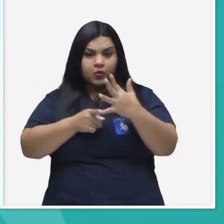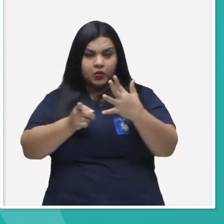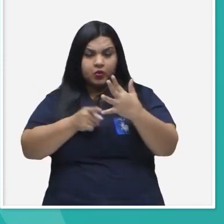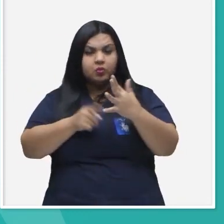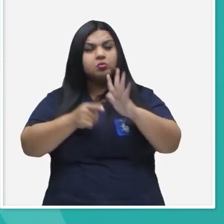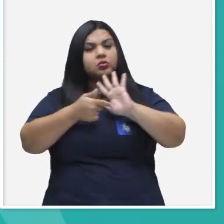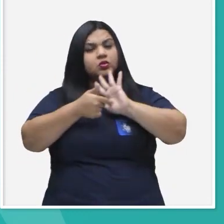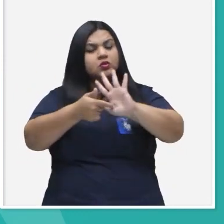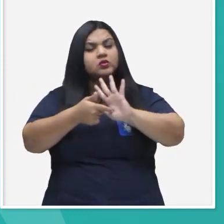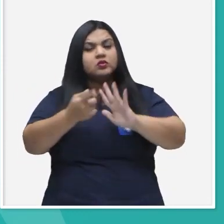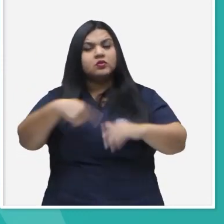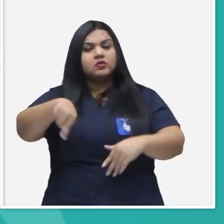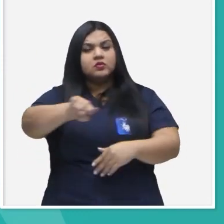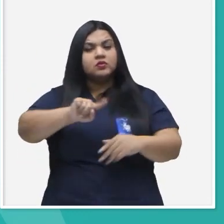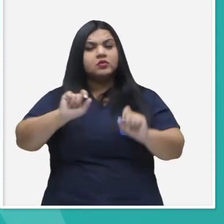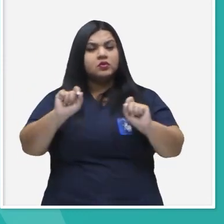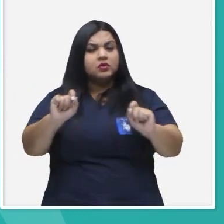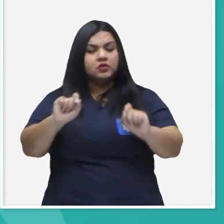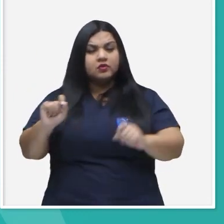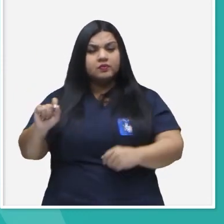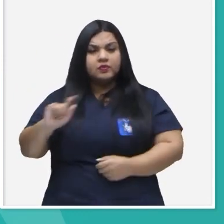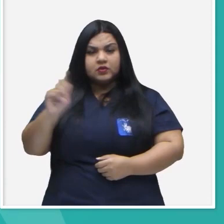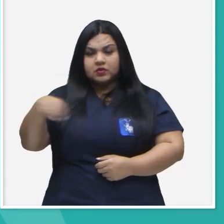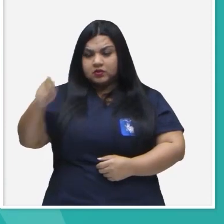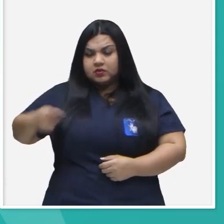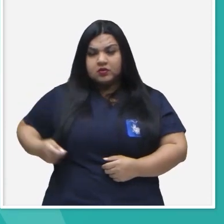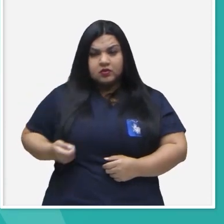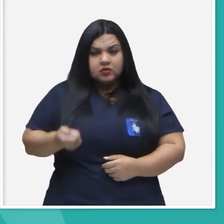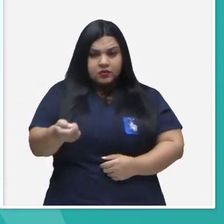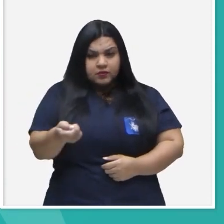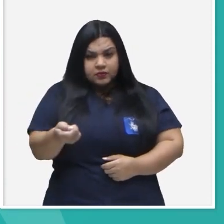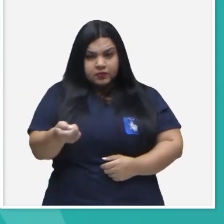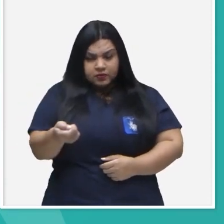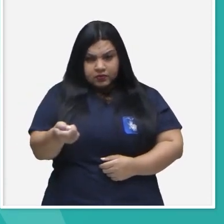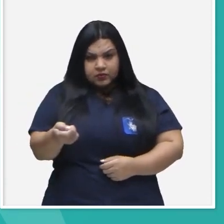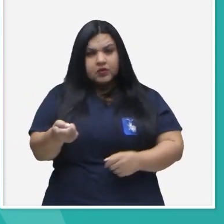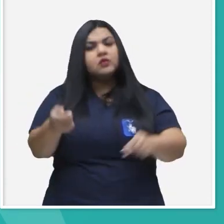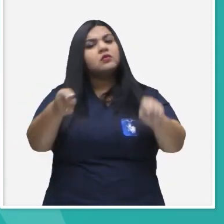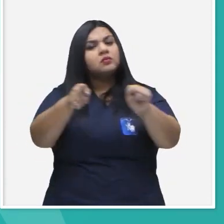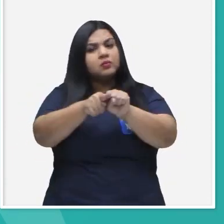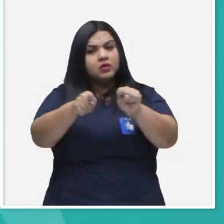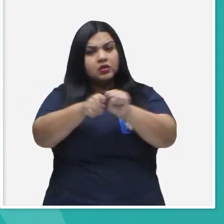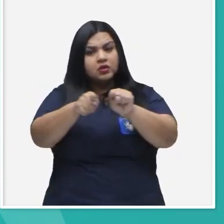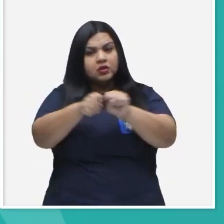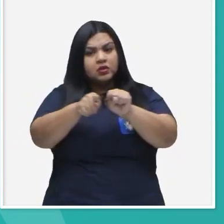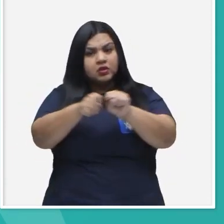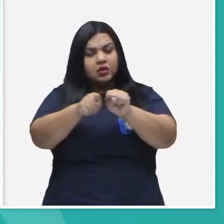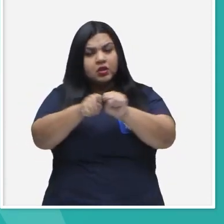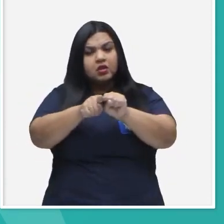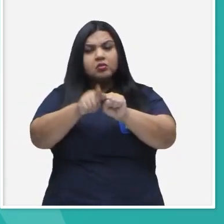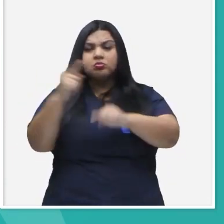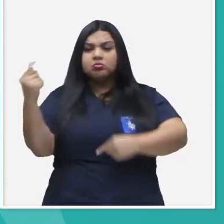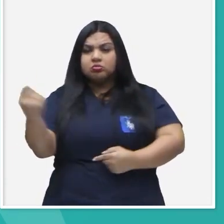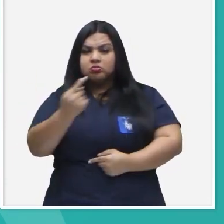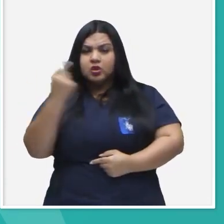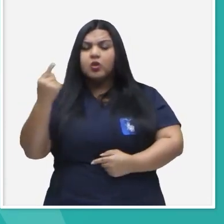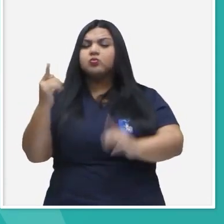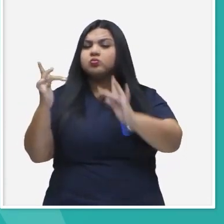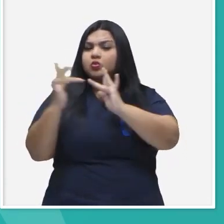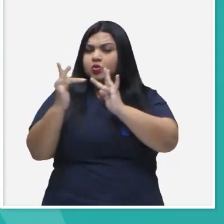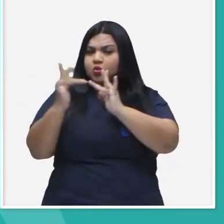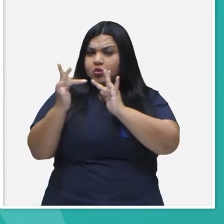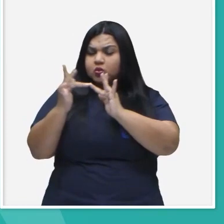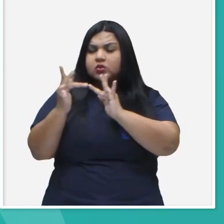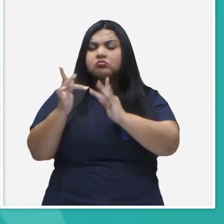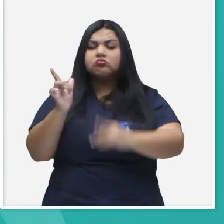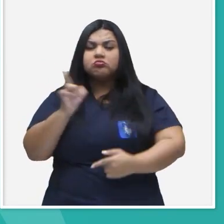aqui para vocês é o esgrima, também um esporte individual com interação, ou